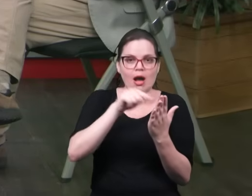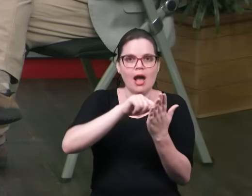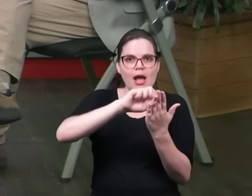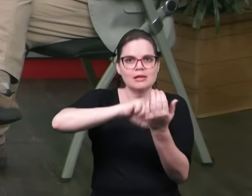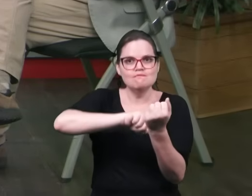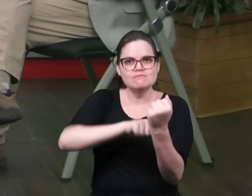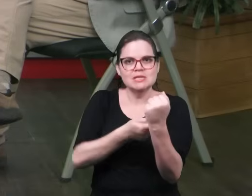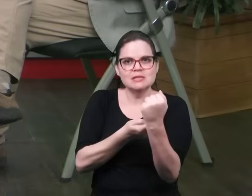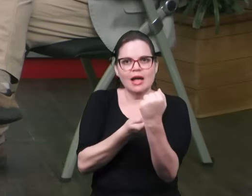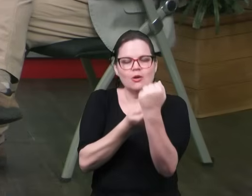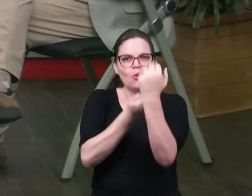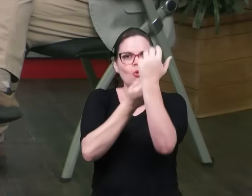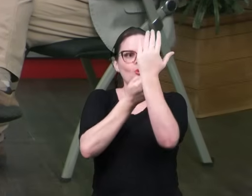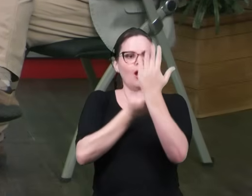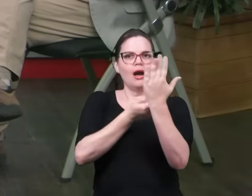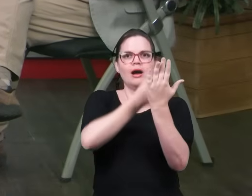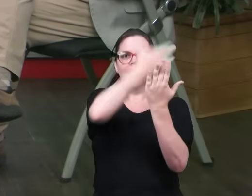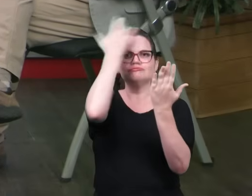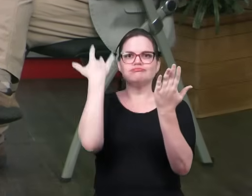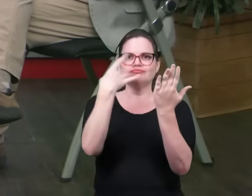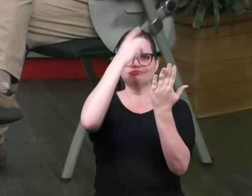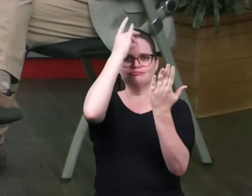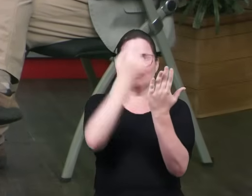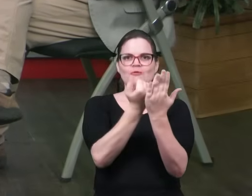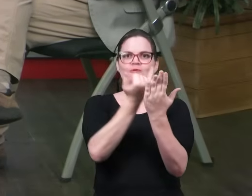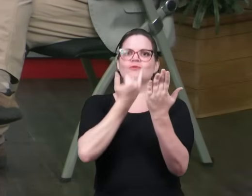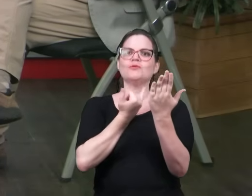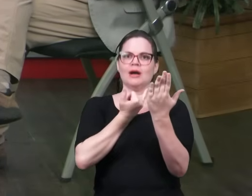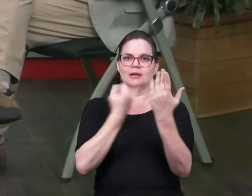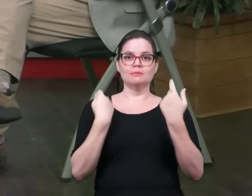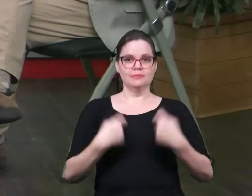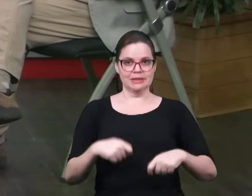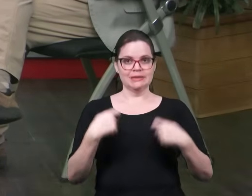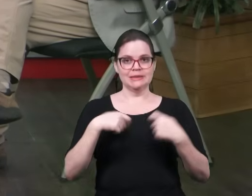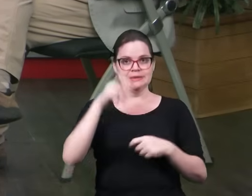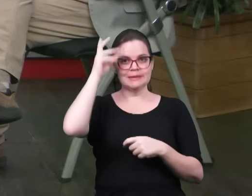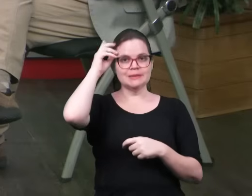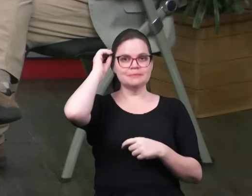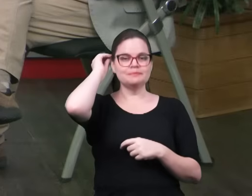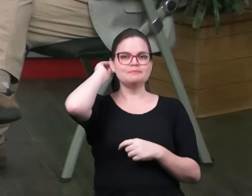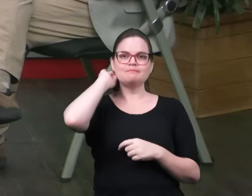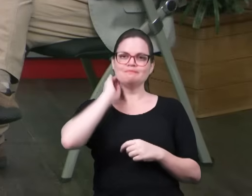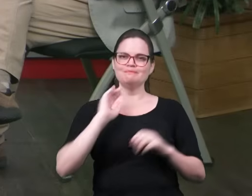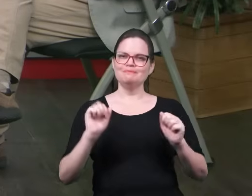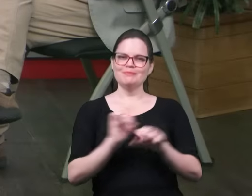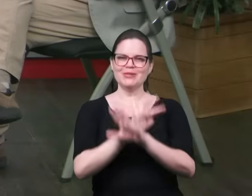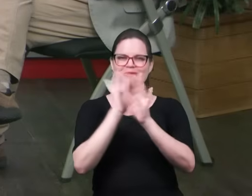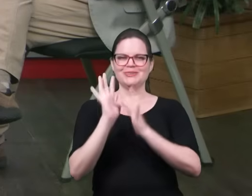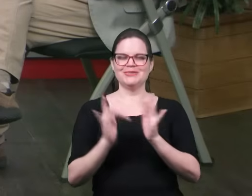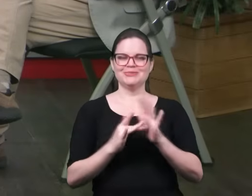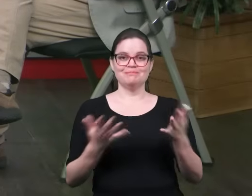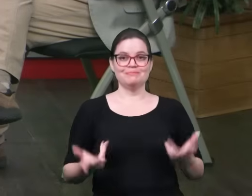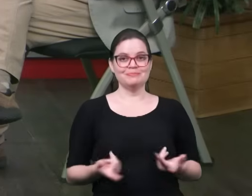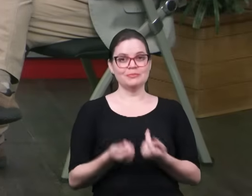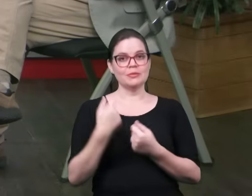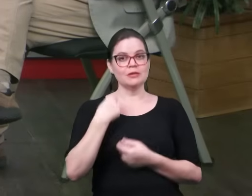Espírito Santo. Glória a Jesus, maravilha. A gente, inclusive, vê nesse texto aqui,